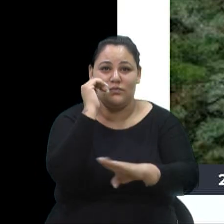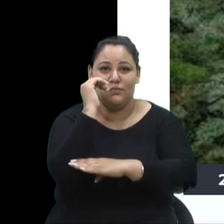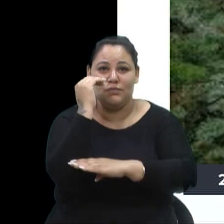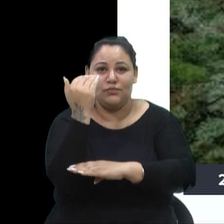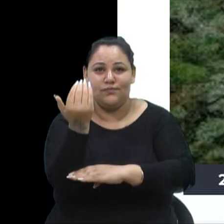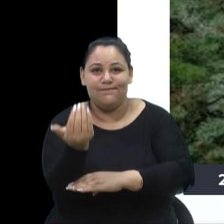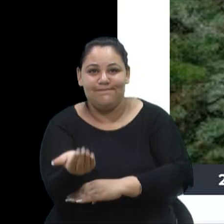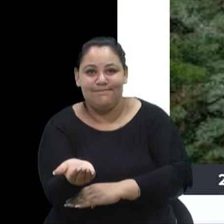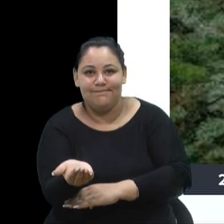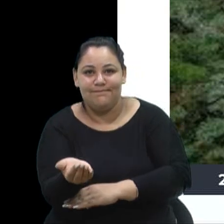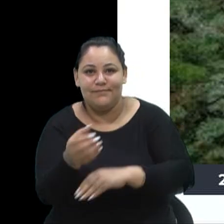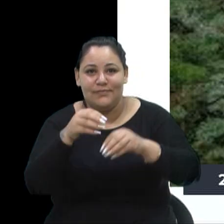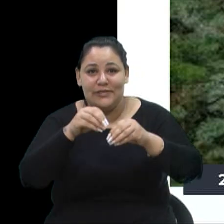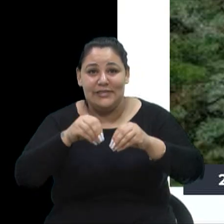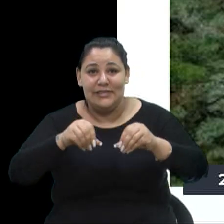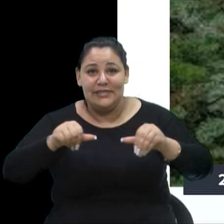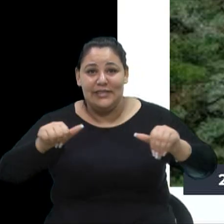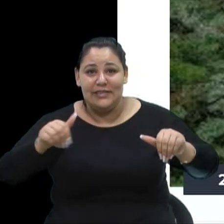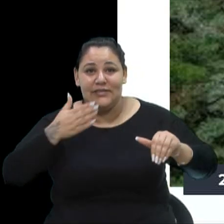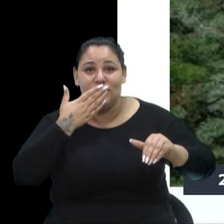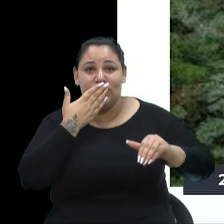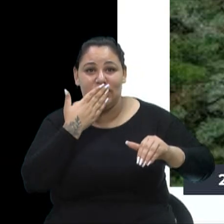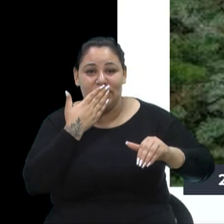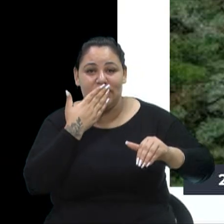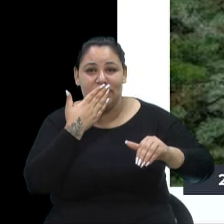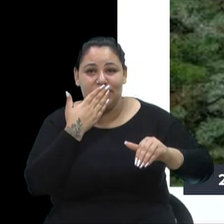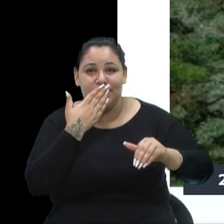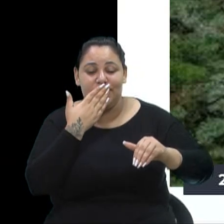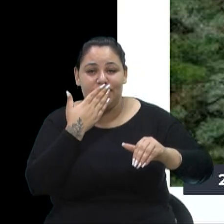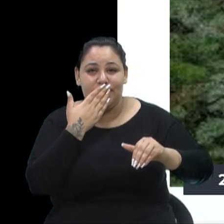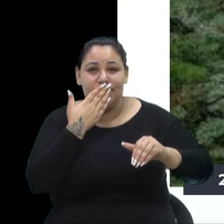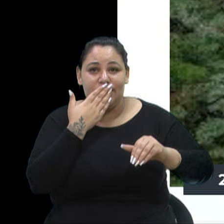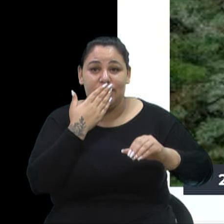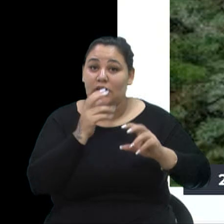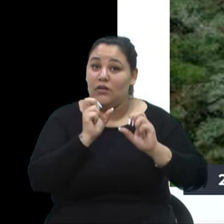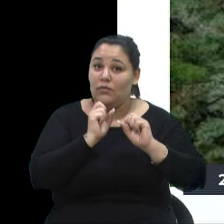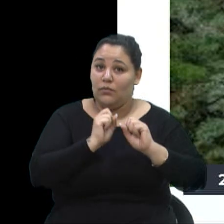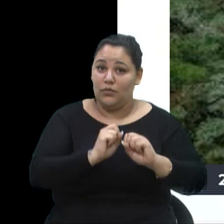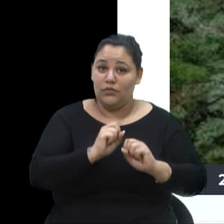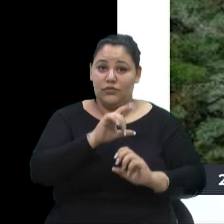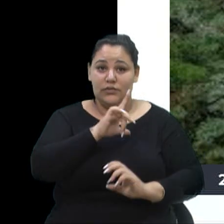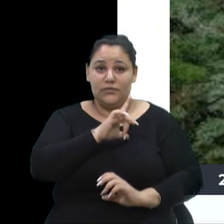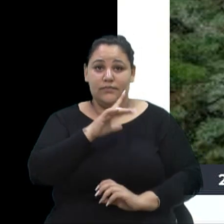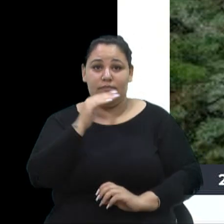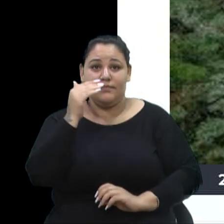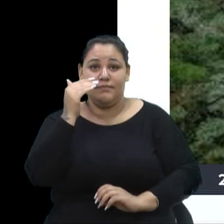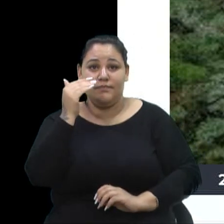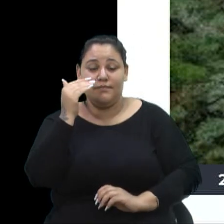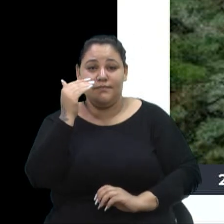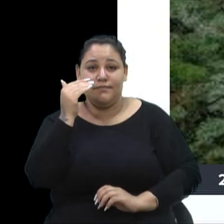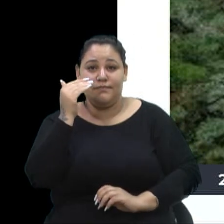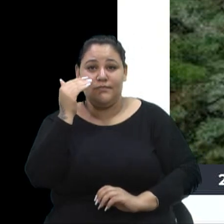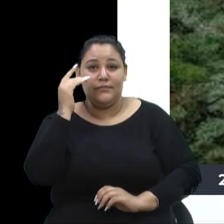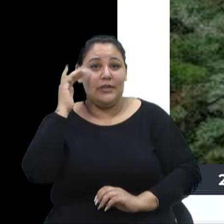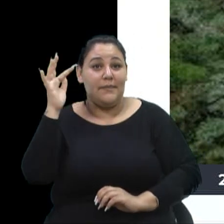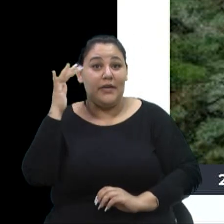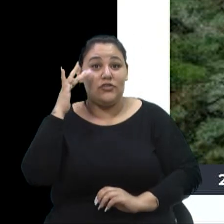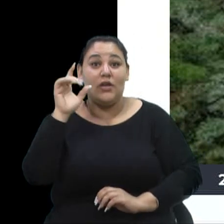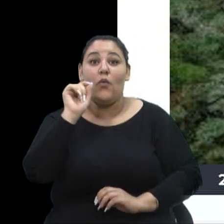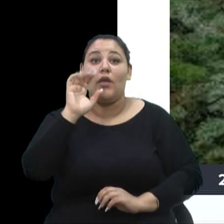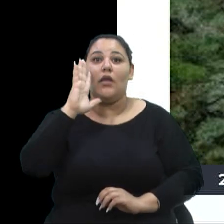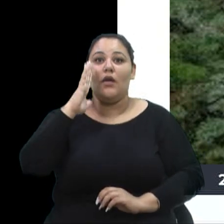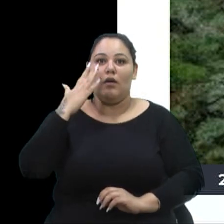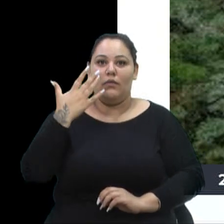indígenas. Então, a gente pode até imaginar o que está se passando por